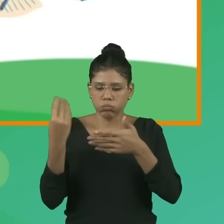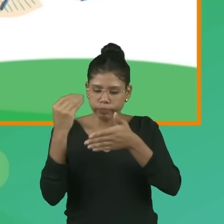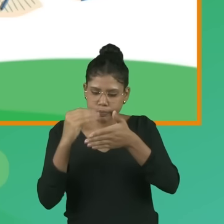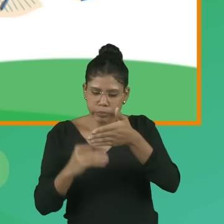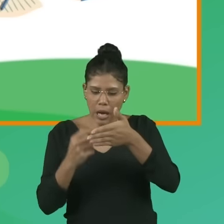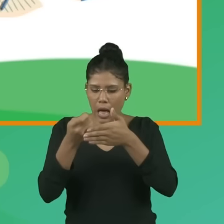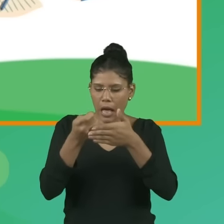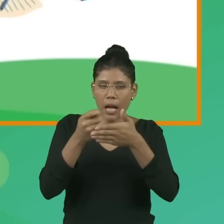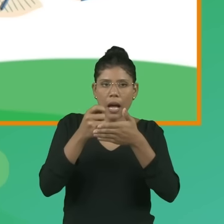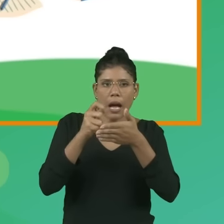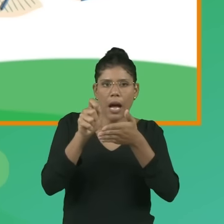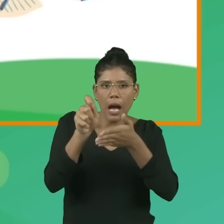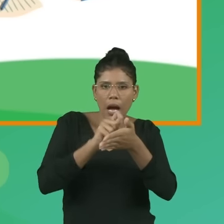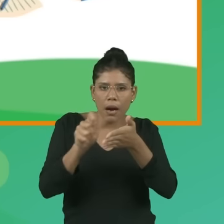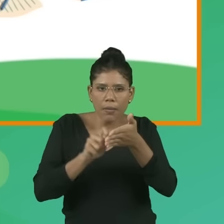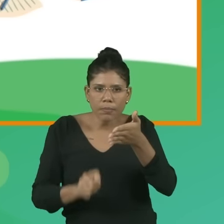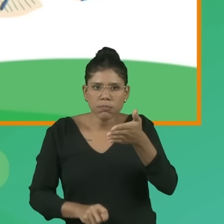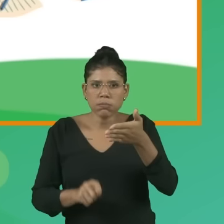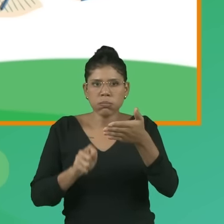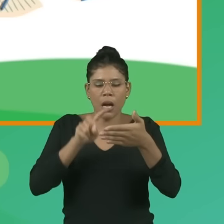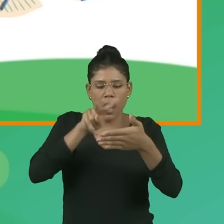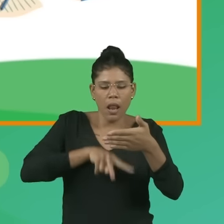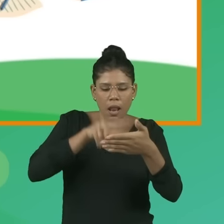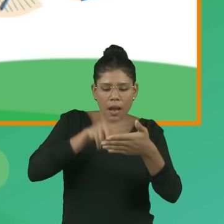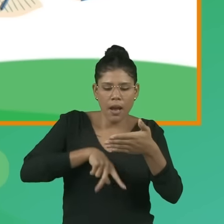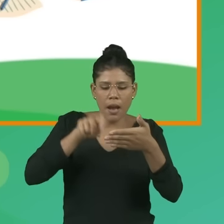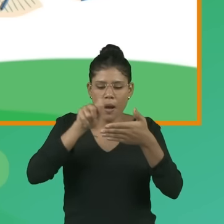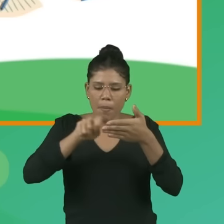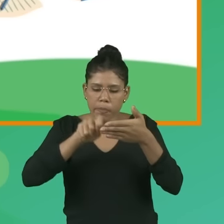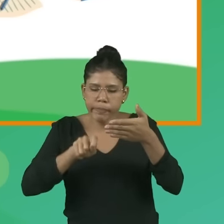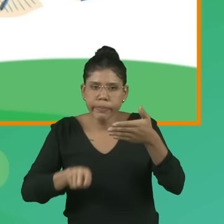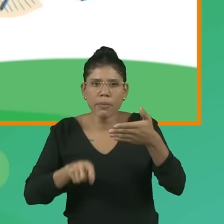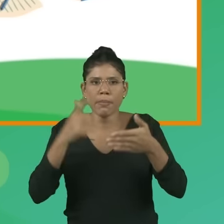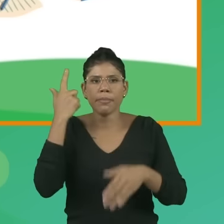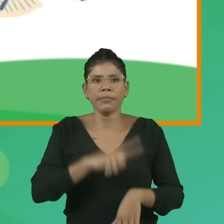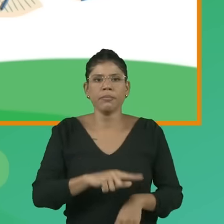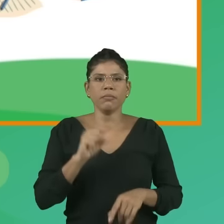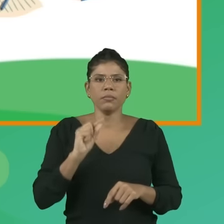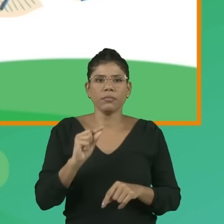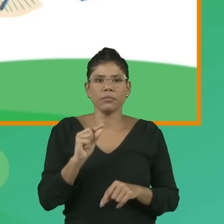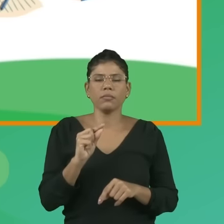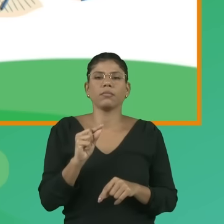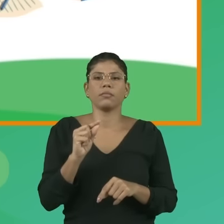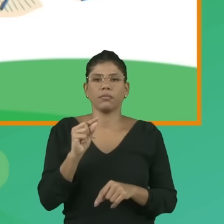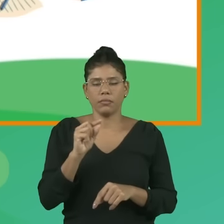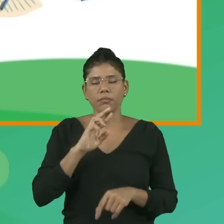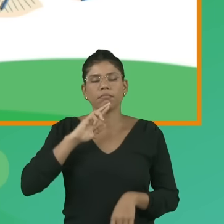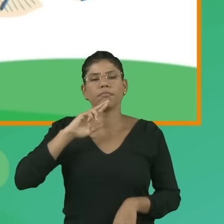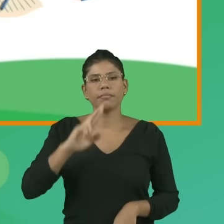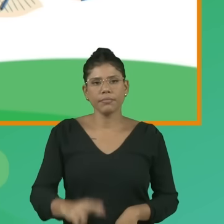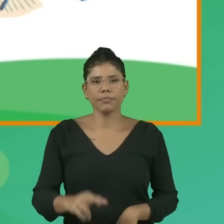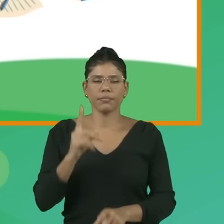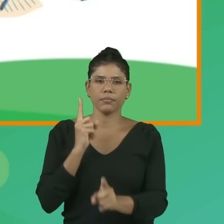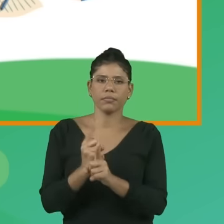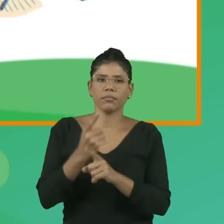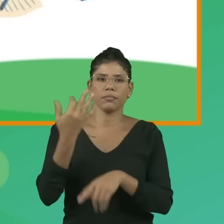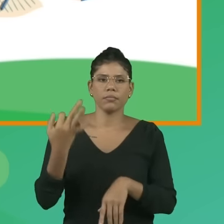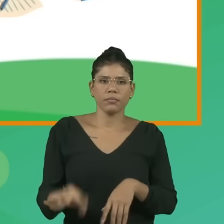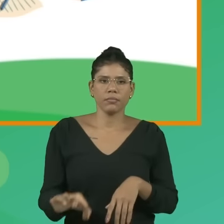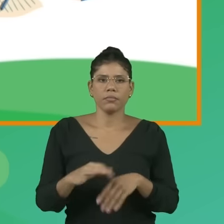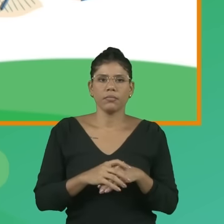enquanto você lê e fazendo os seus rascunhos ali para ajudar você a remeter ali nas respostas,